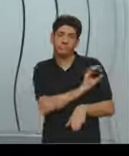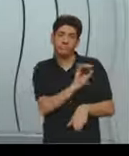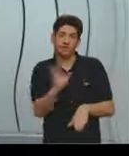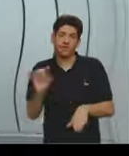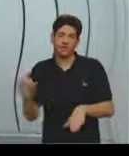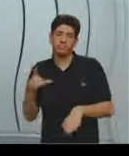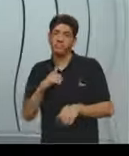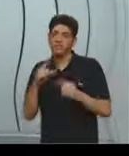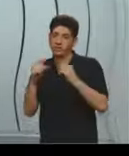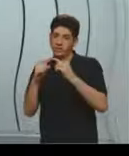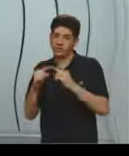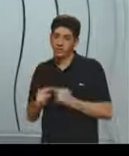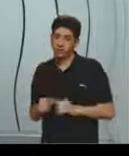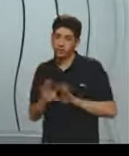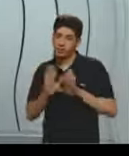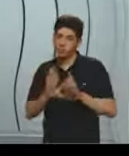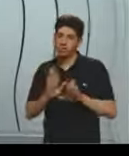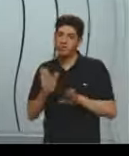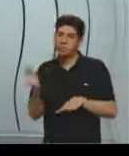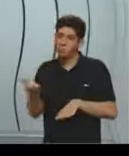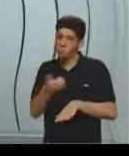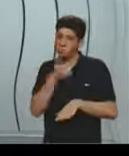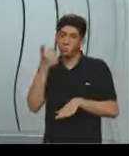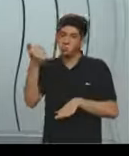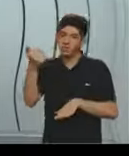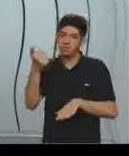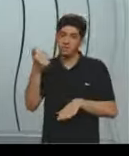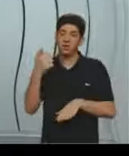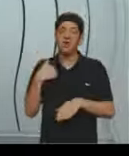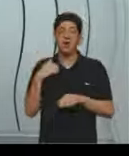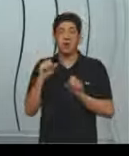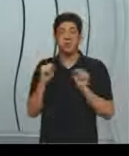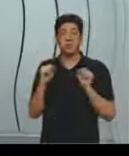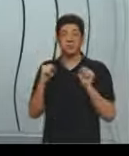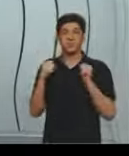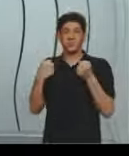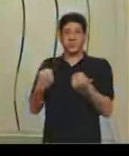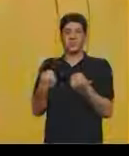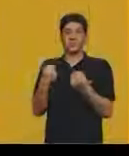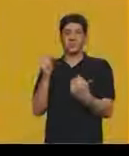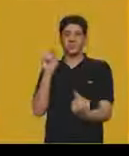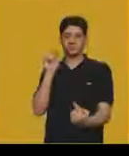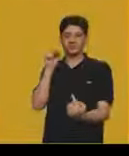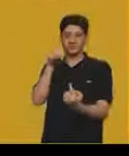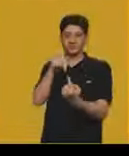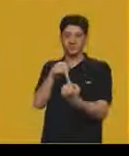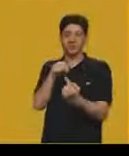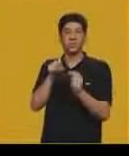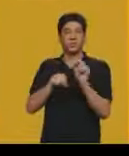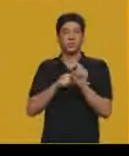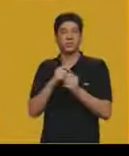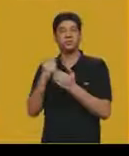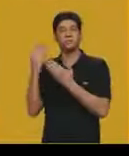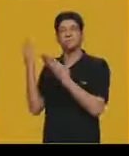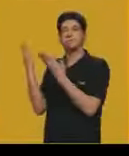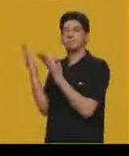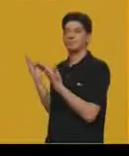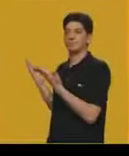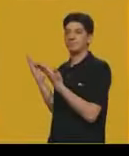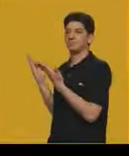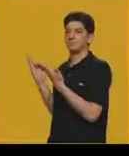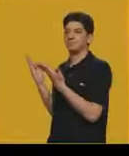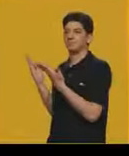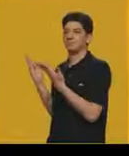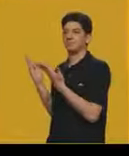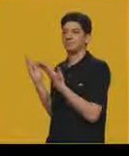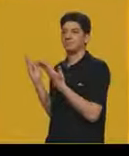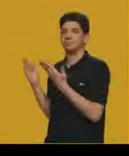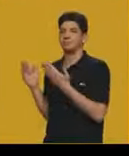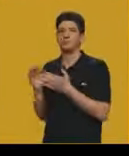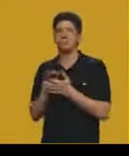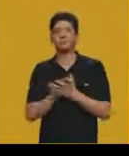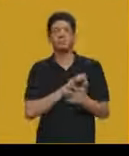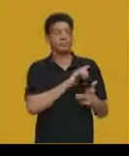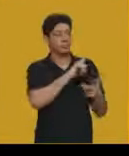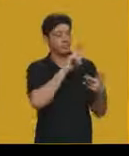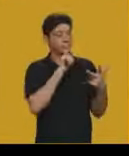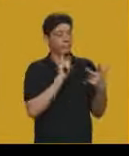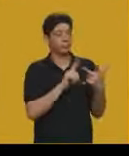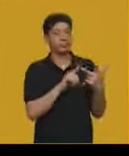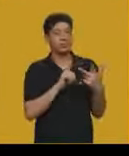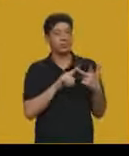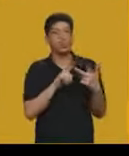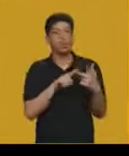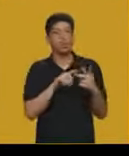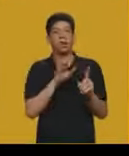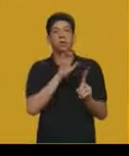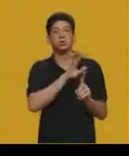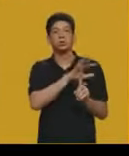mas o ideal pelo menos a minha perspectiva já defendendo sendo objetivo que essa essa última forma de dominação